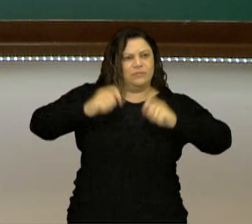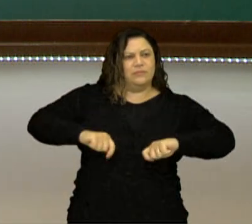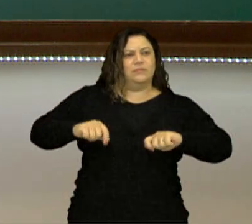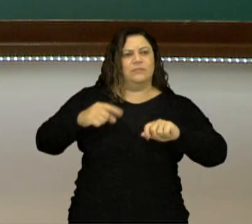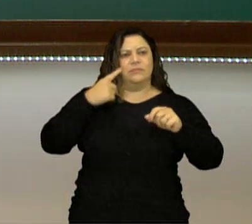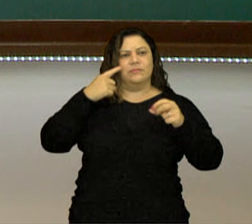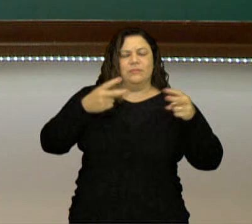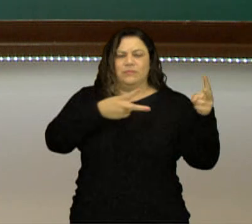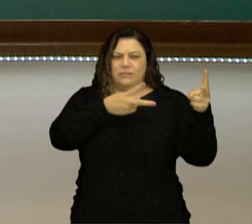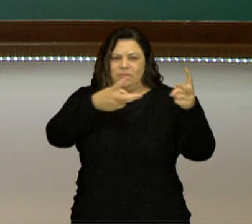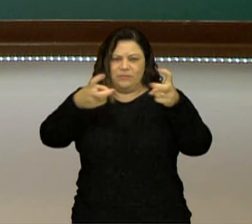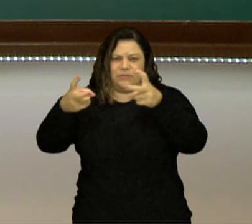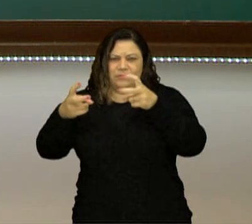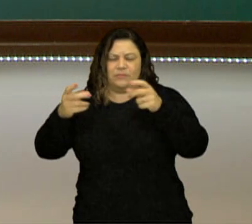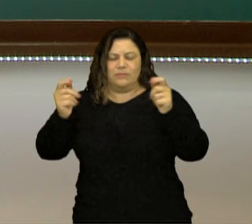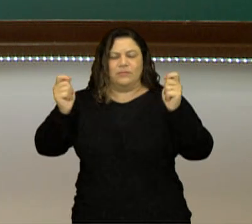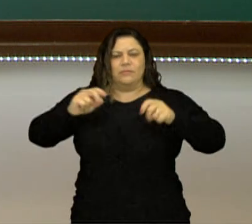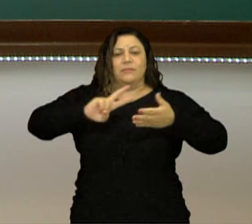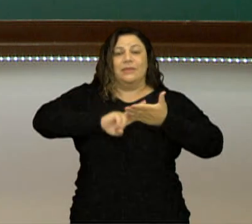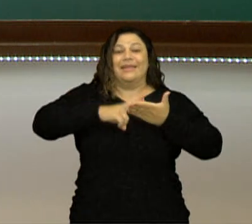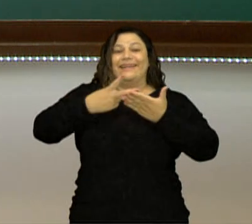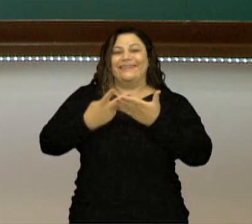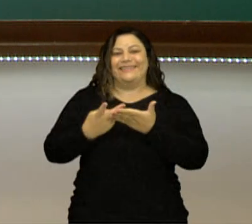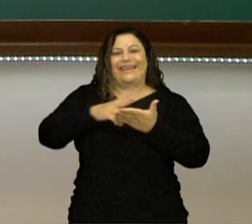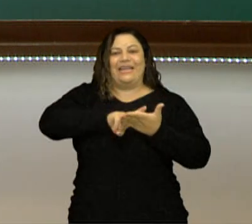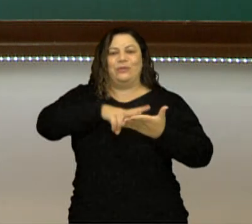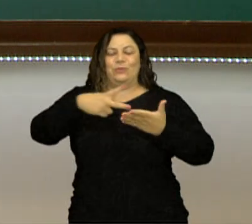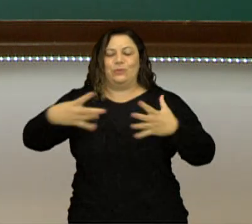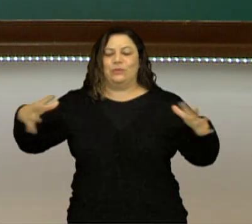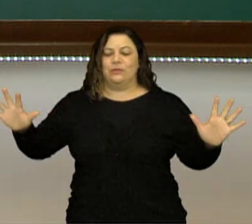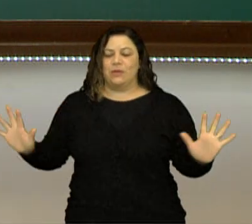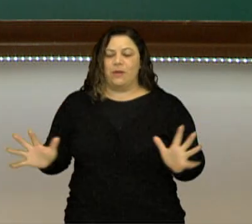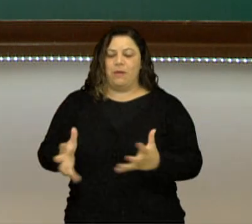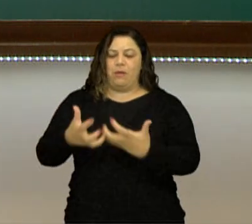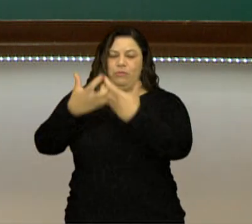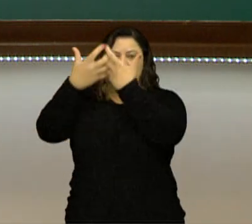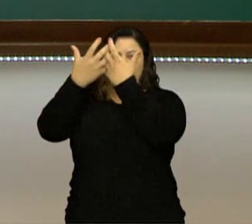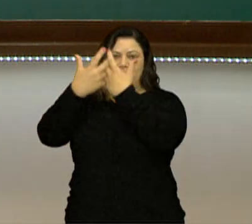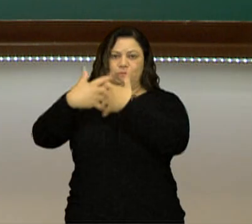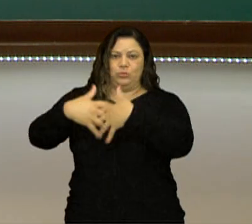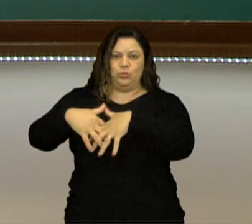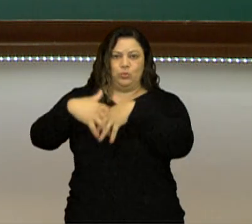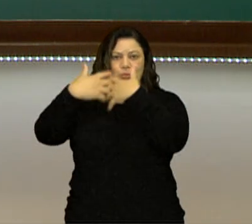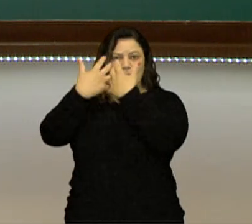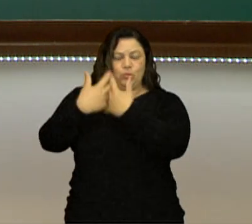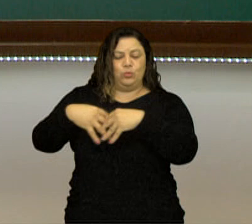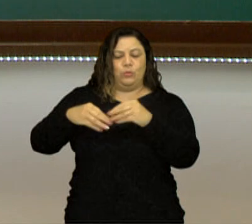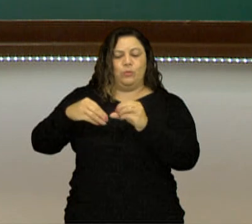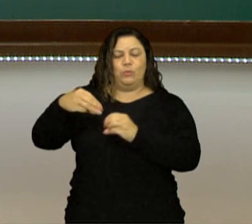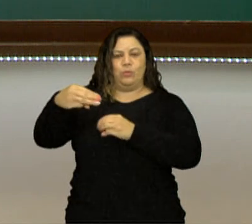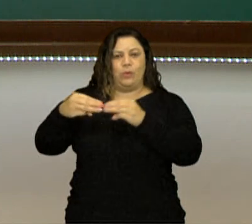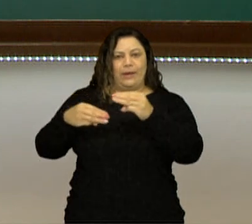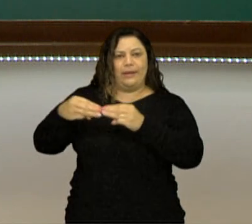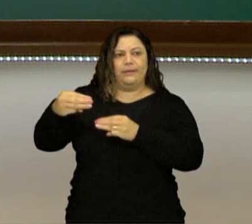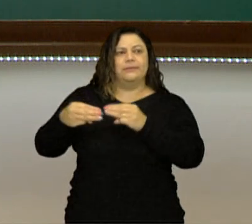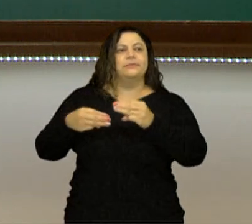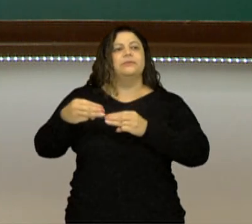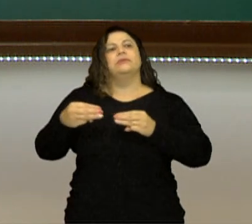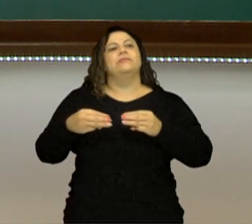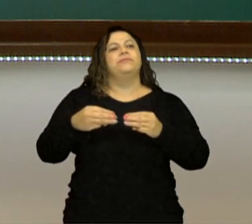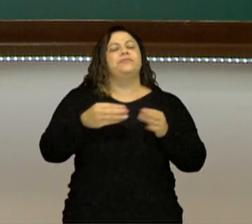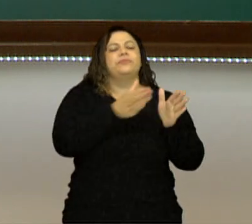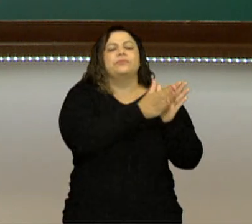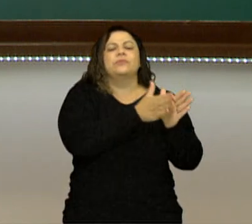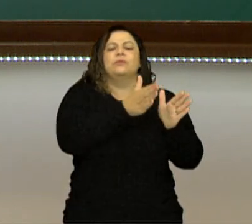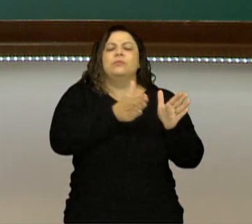que efetivamente vão ser traduzidas, eles se juntam, né, formando ali a molécula de um modo geral. Tá? O processo